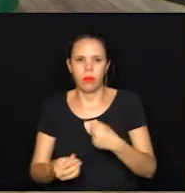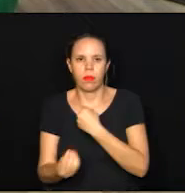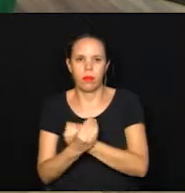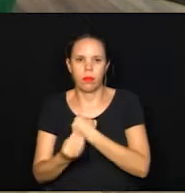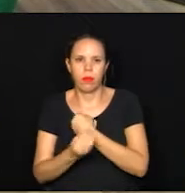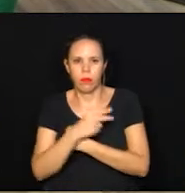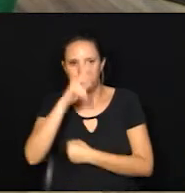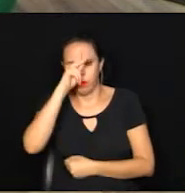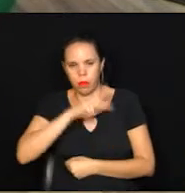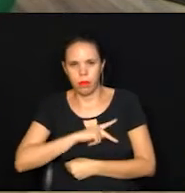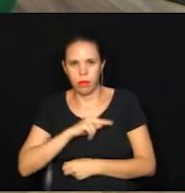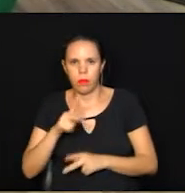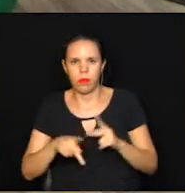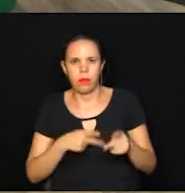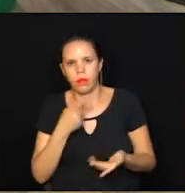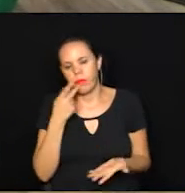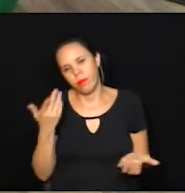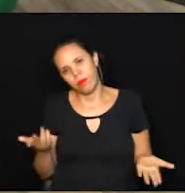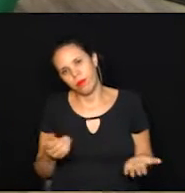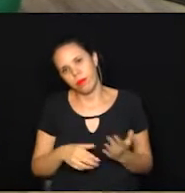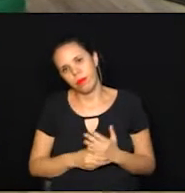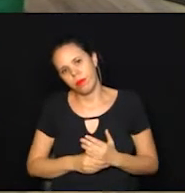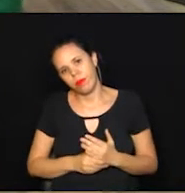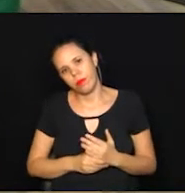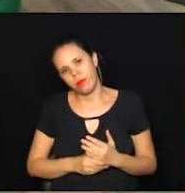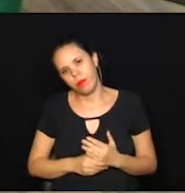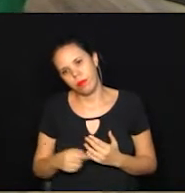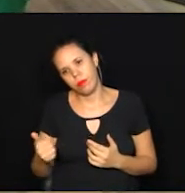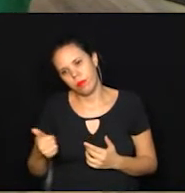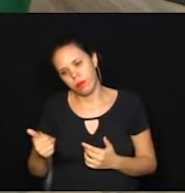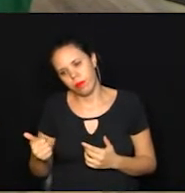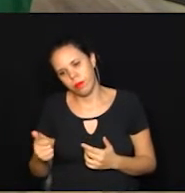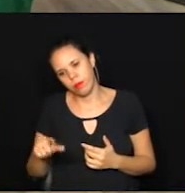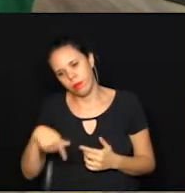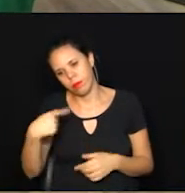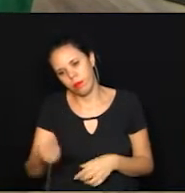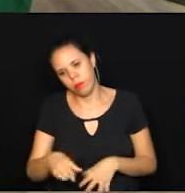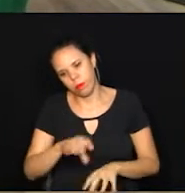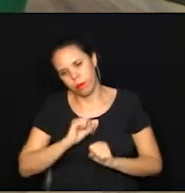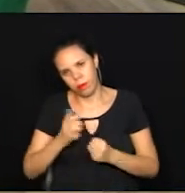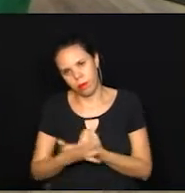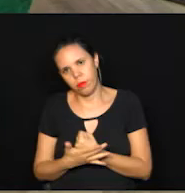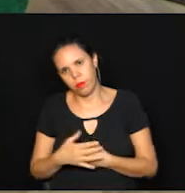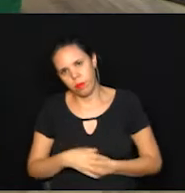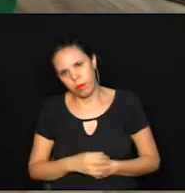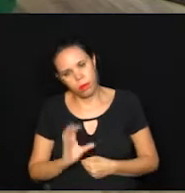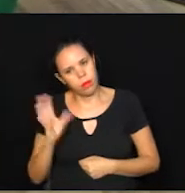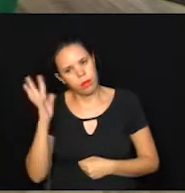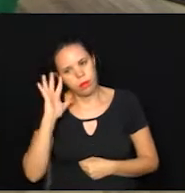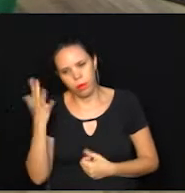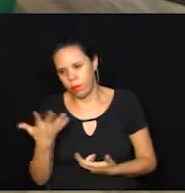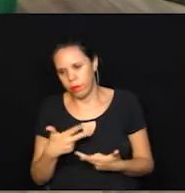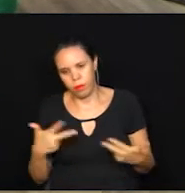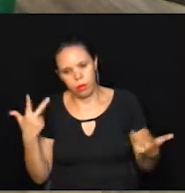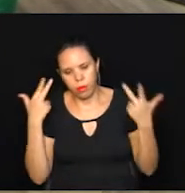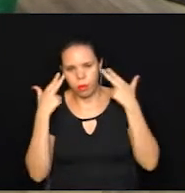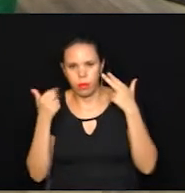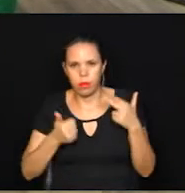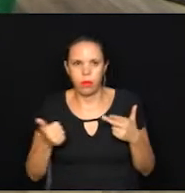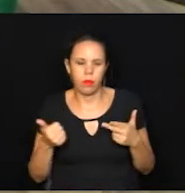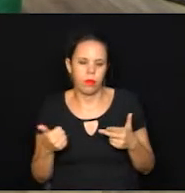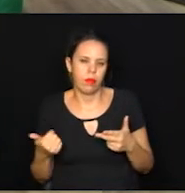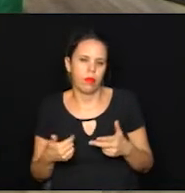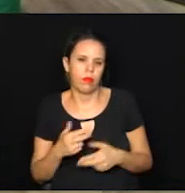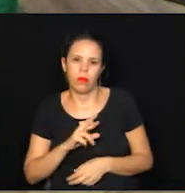imunizada. Muita gente até fala assim, poxa, tomou a primeira dose e aí ele pegou Covid. Acontece porque a primeira